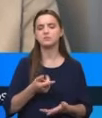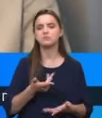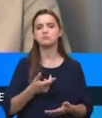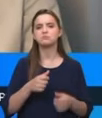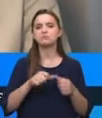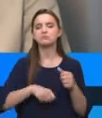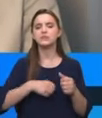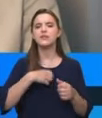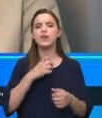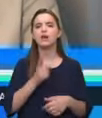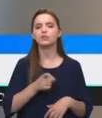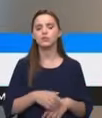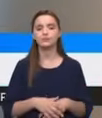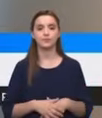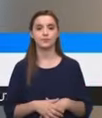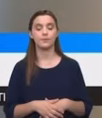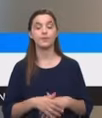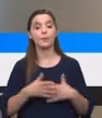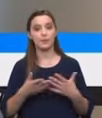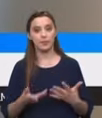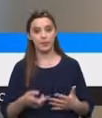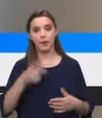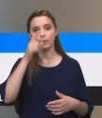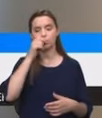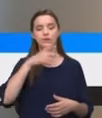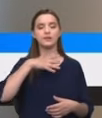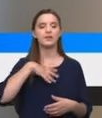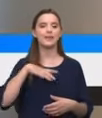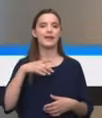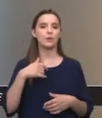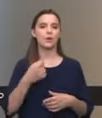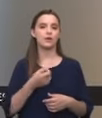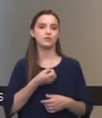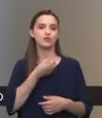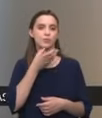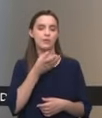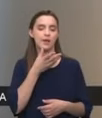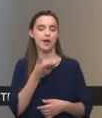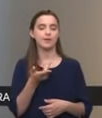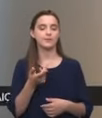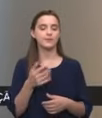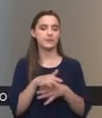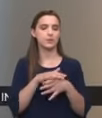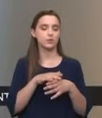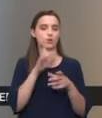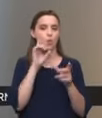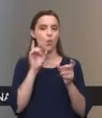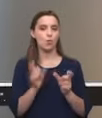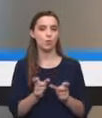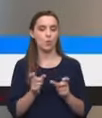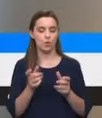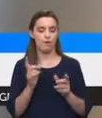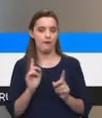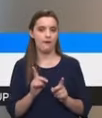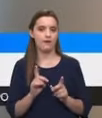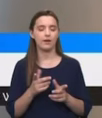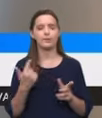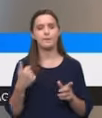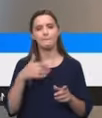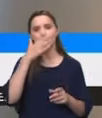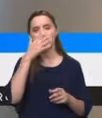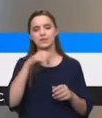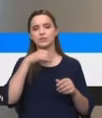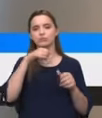Bem, Putin quer dar a entender que tem um controle da situação e parece tê-lo. Reveste o seu discurso não de um discurso